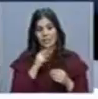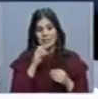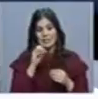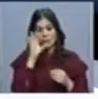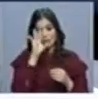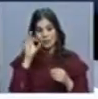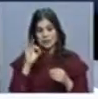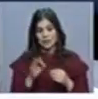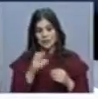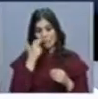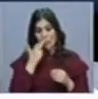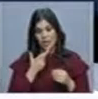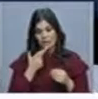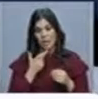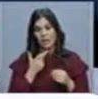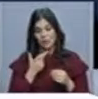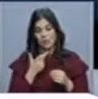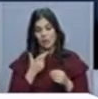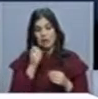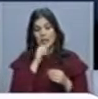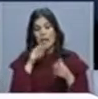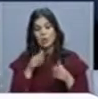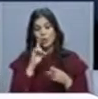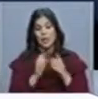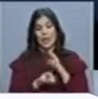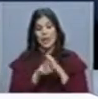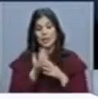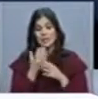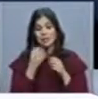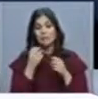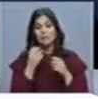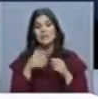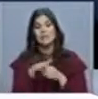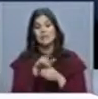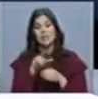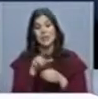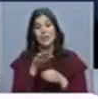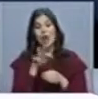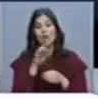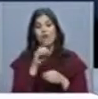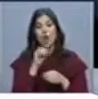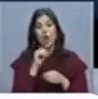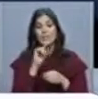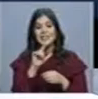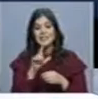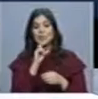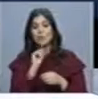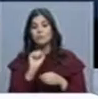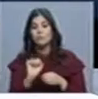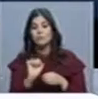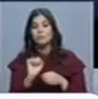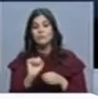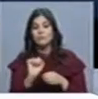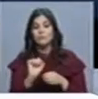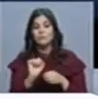fraco, então isso também ajuda à criação desta protuberância fóssil, é assim que os cientistas a chamam, esta protuberância fóssil